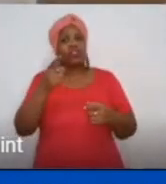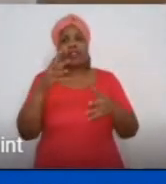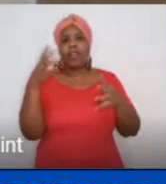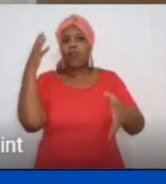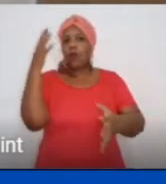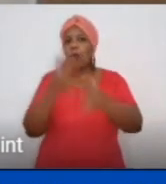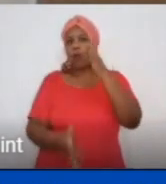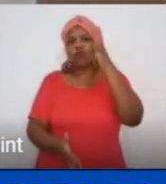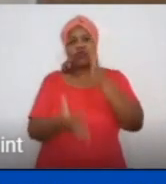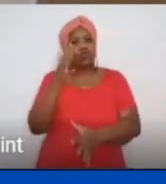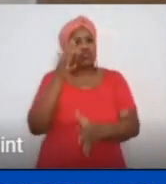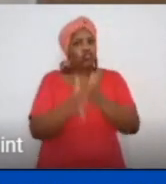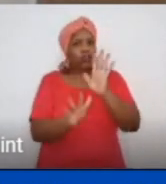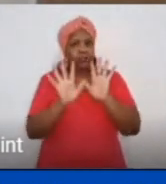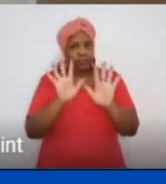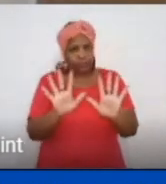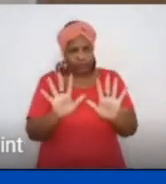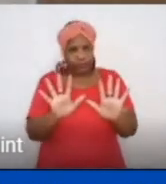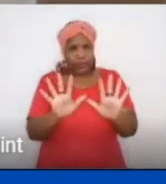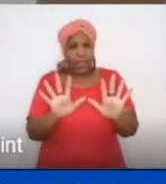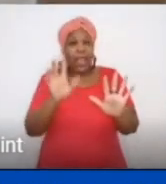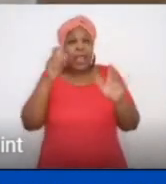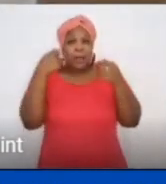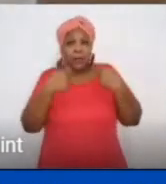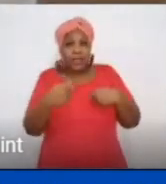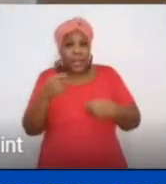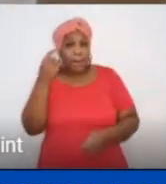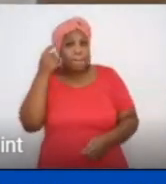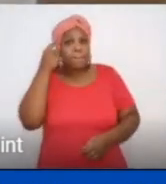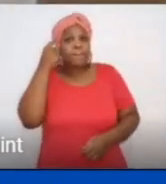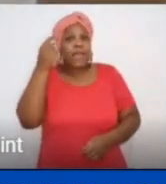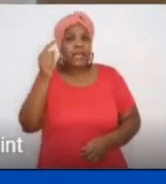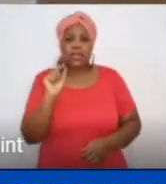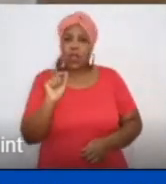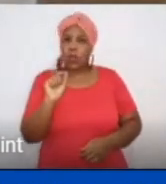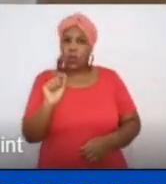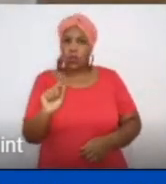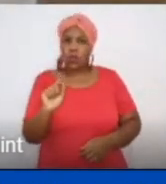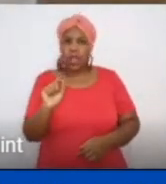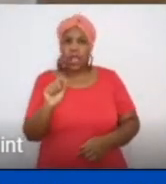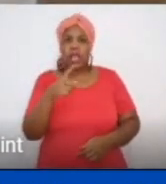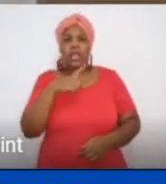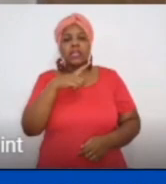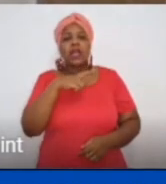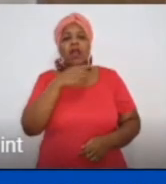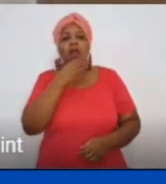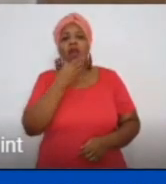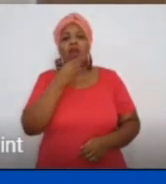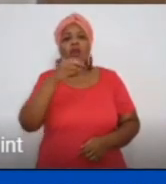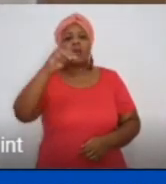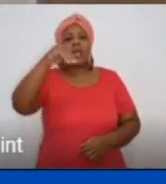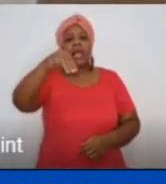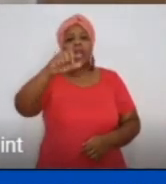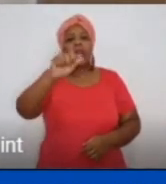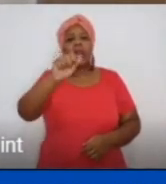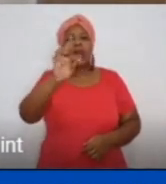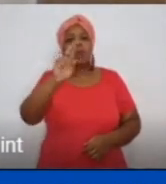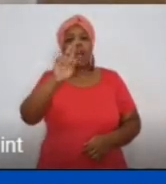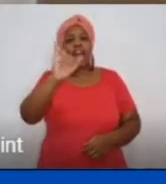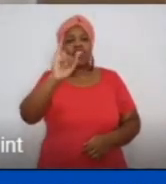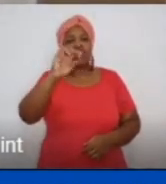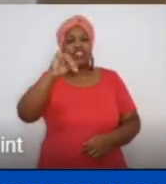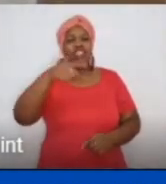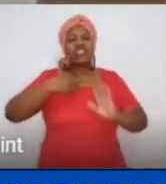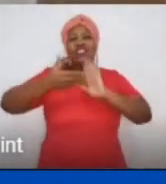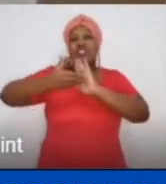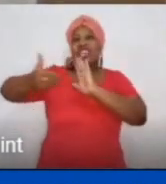essas relações. É preciso pensar, ou como diria o Martim Baró, desideologizar determinados processos